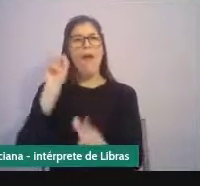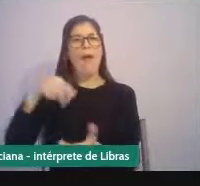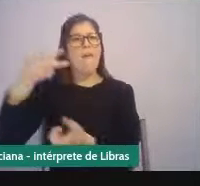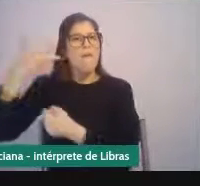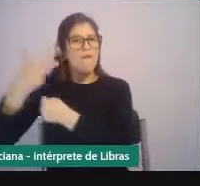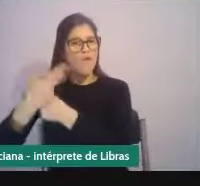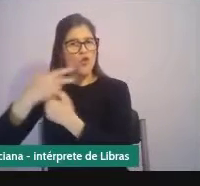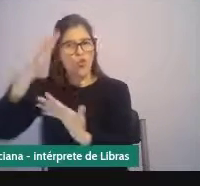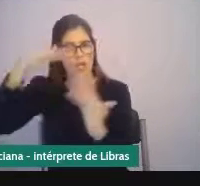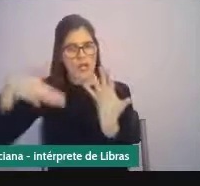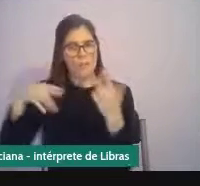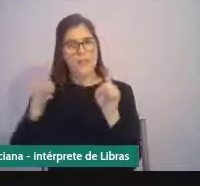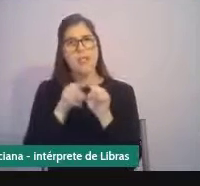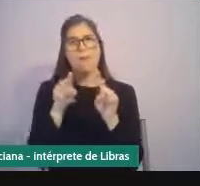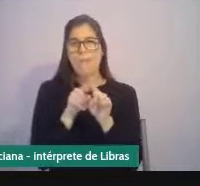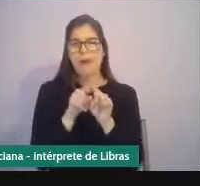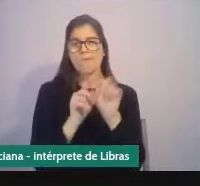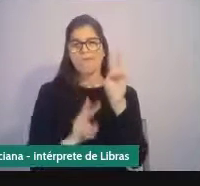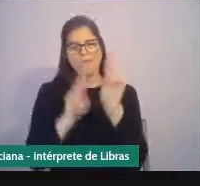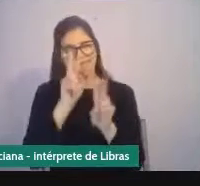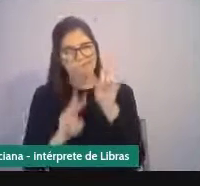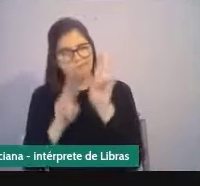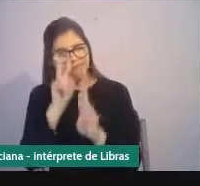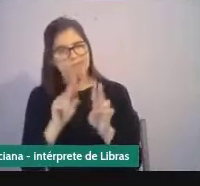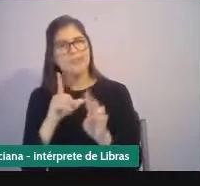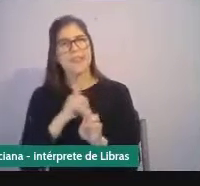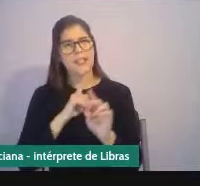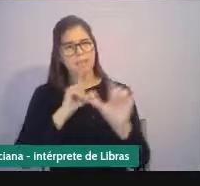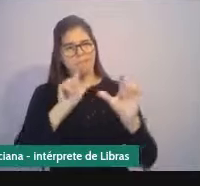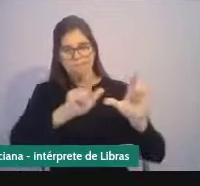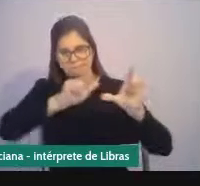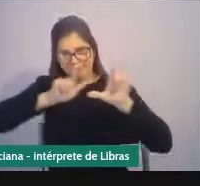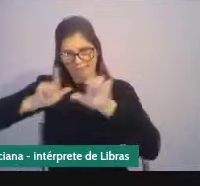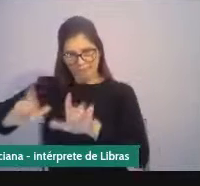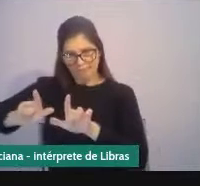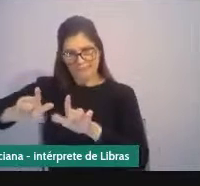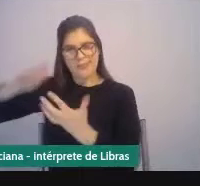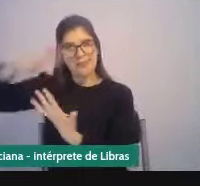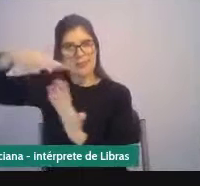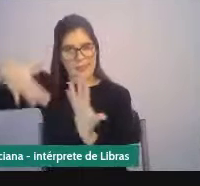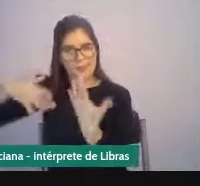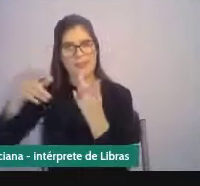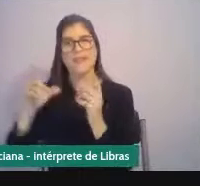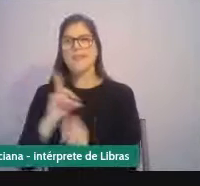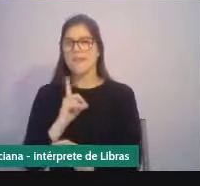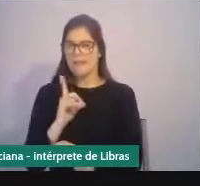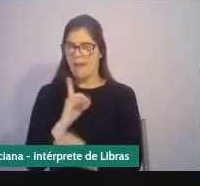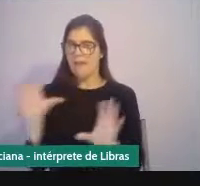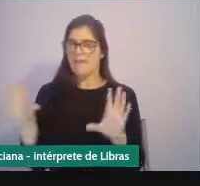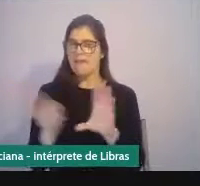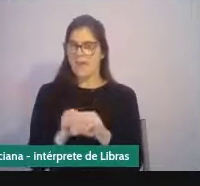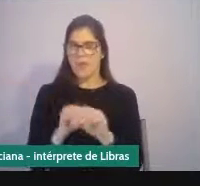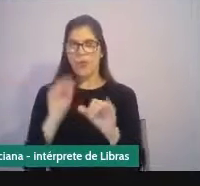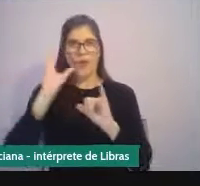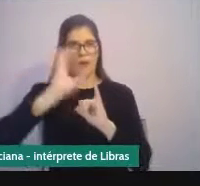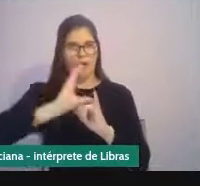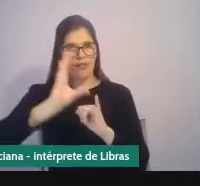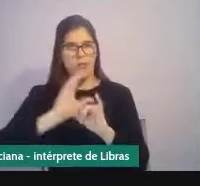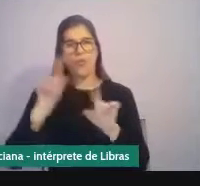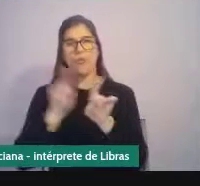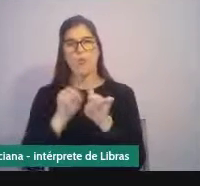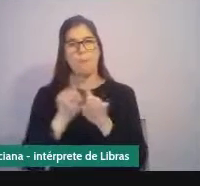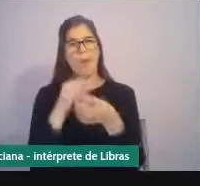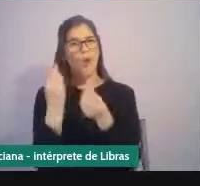a reedição desses vídeos, então, com a tradução em Libras, que é possível, então, encontrar no canal, sobre as máquinas